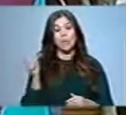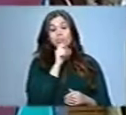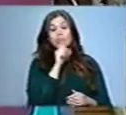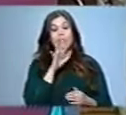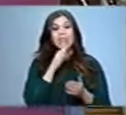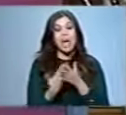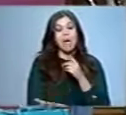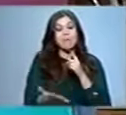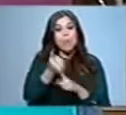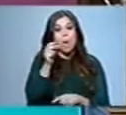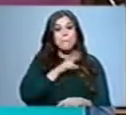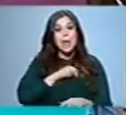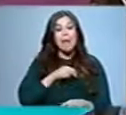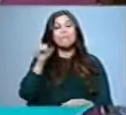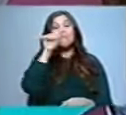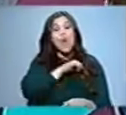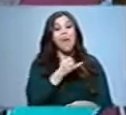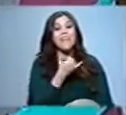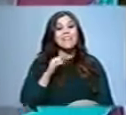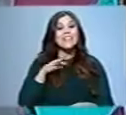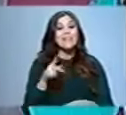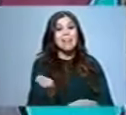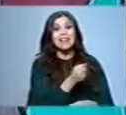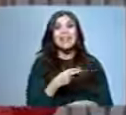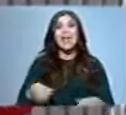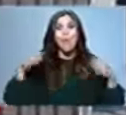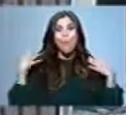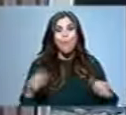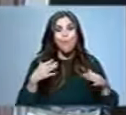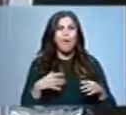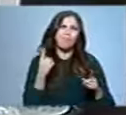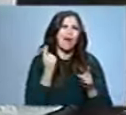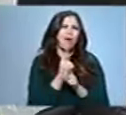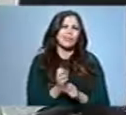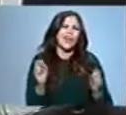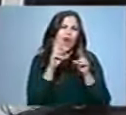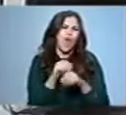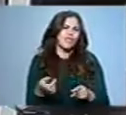20 mil euros! Não é novidade.